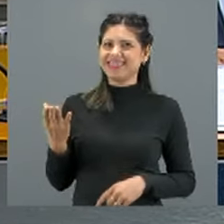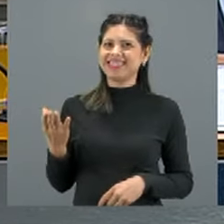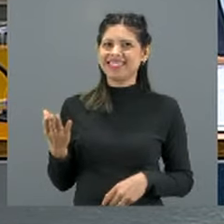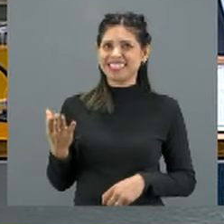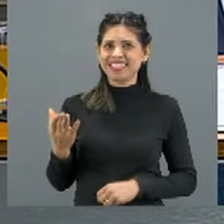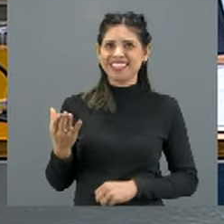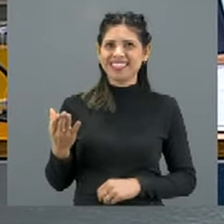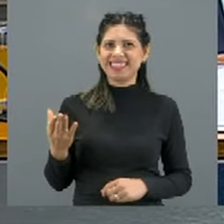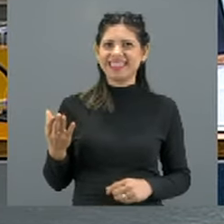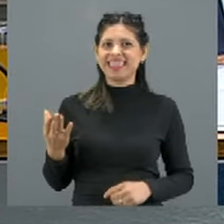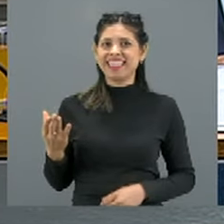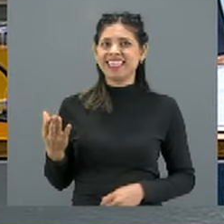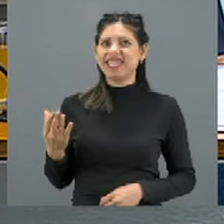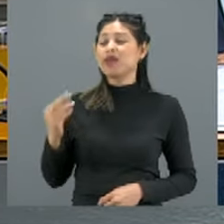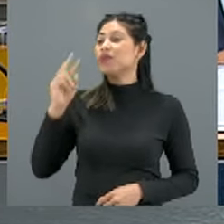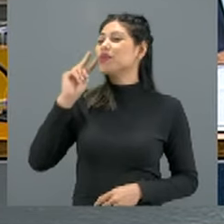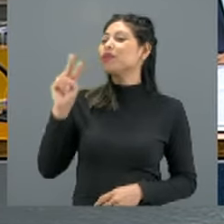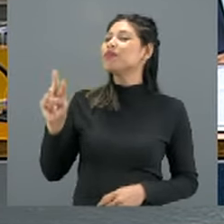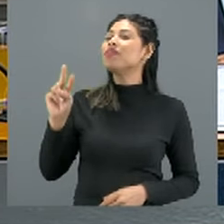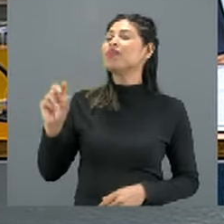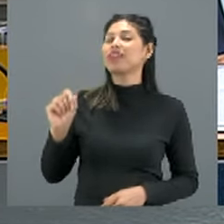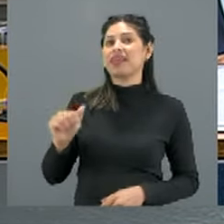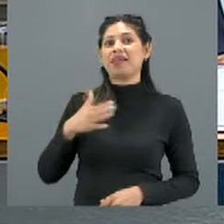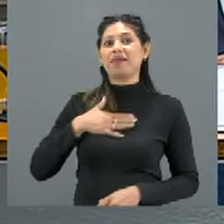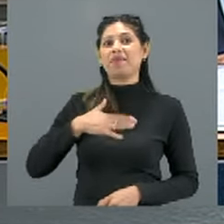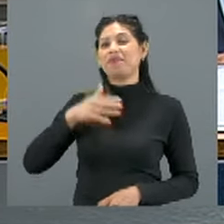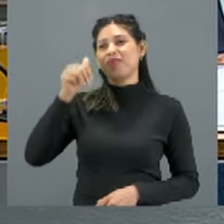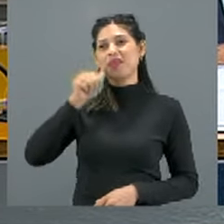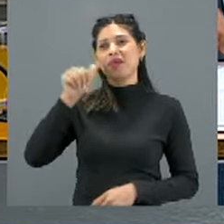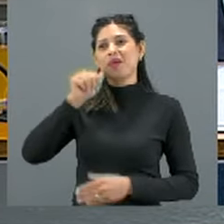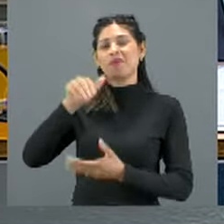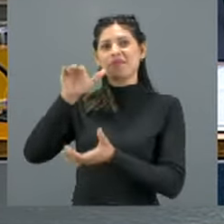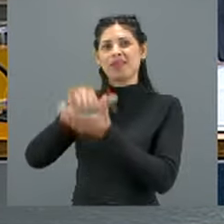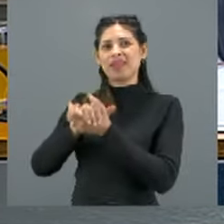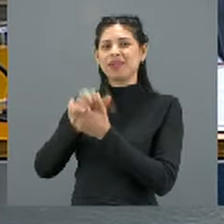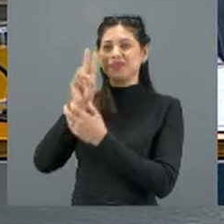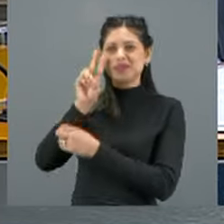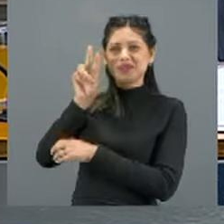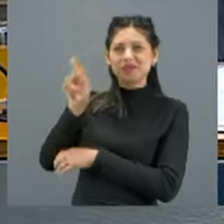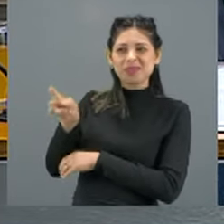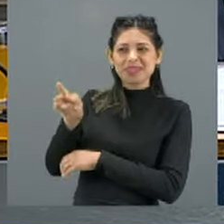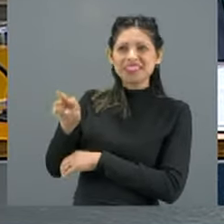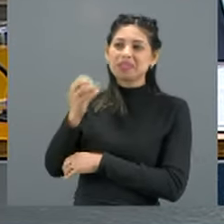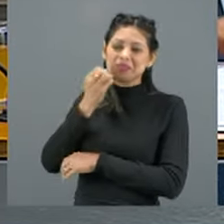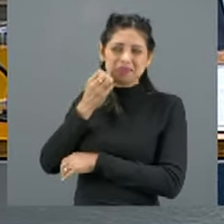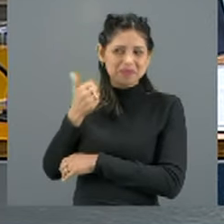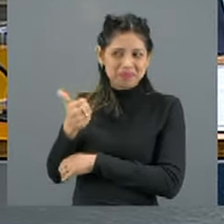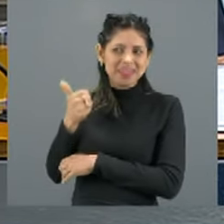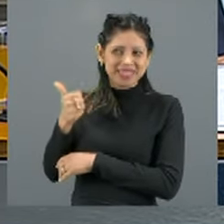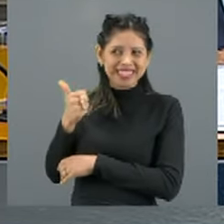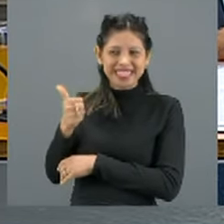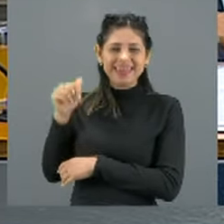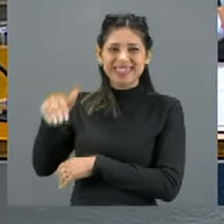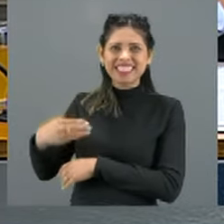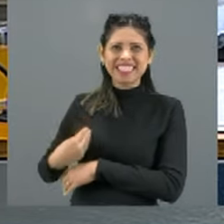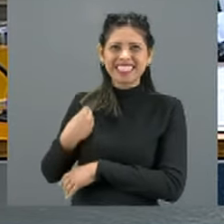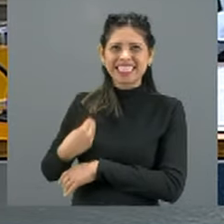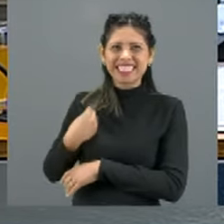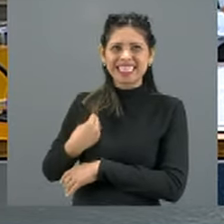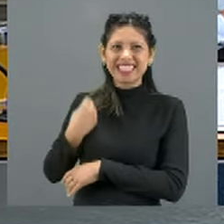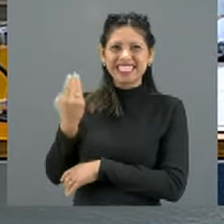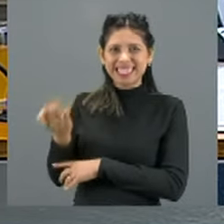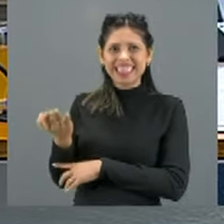ali? A minha esposa Ana aqui, eu estou vendo ela daqui. Que bom você estar aqui. Aquela, pelo